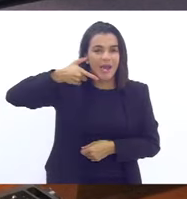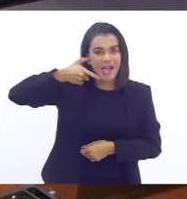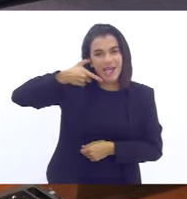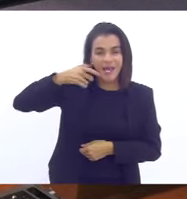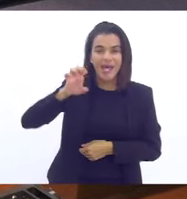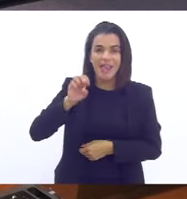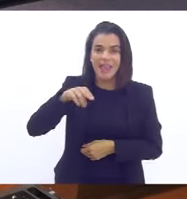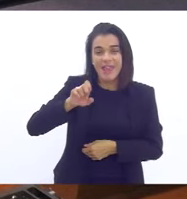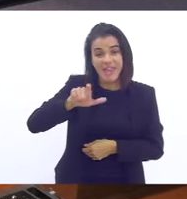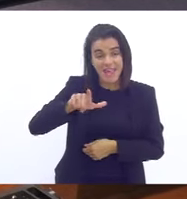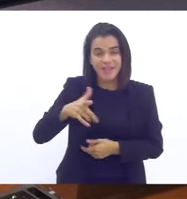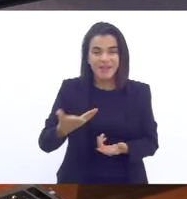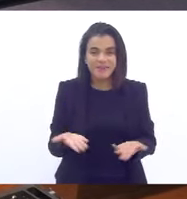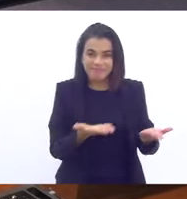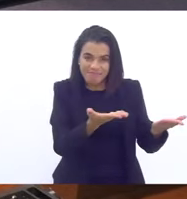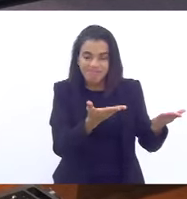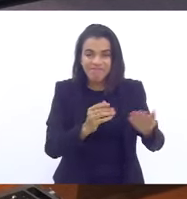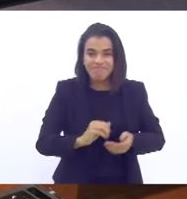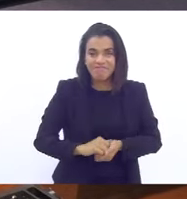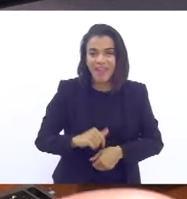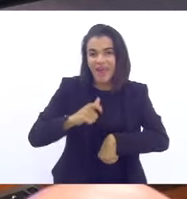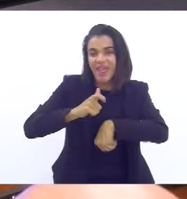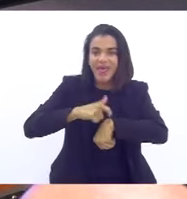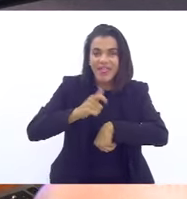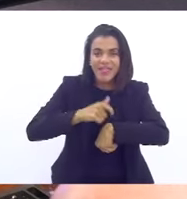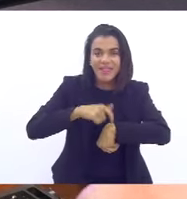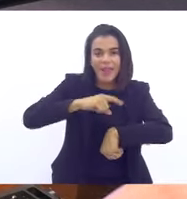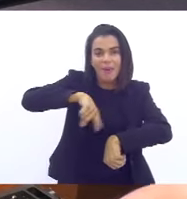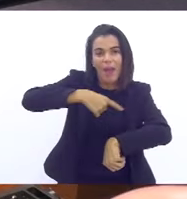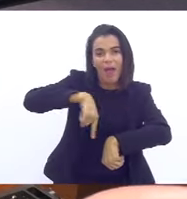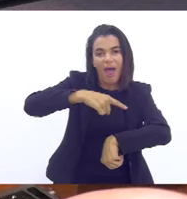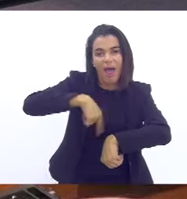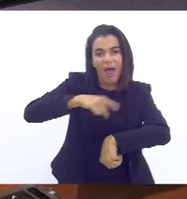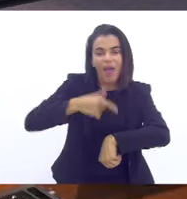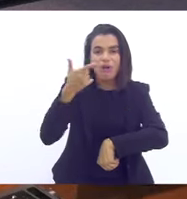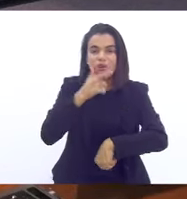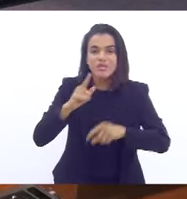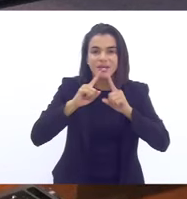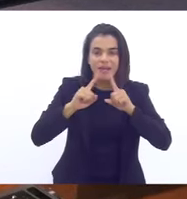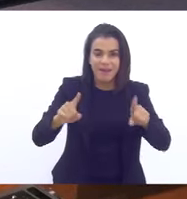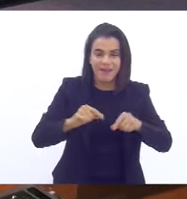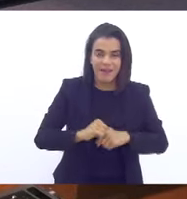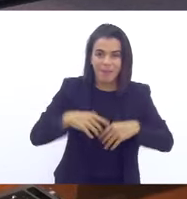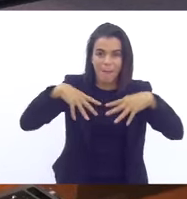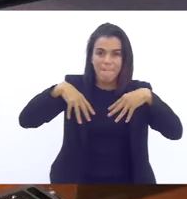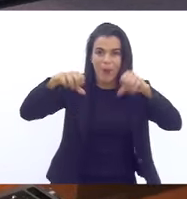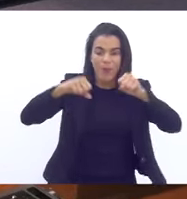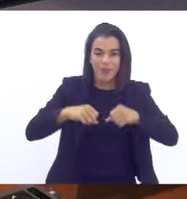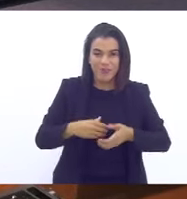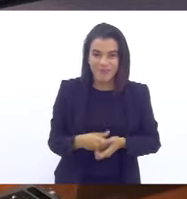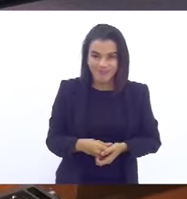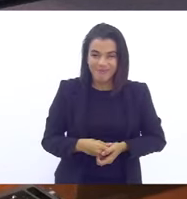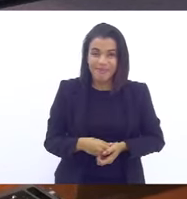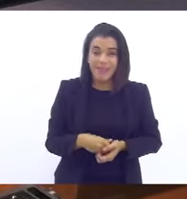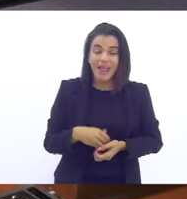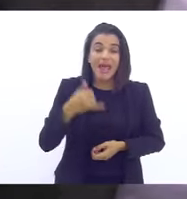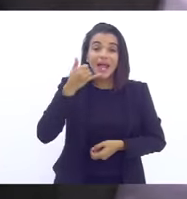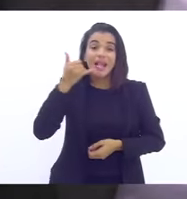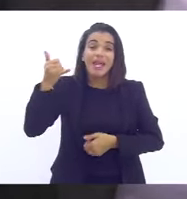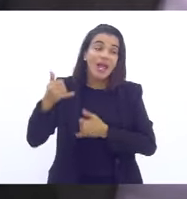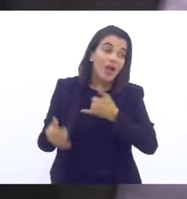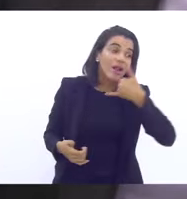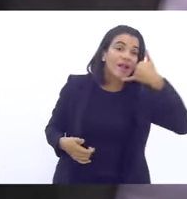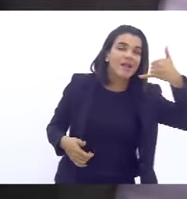aí. Quanto tempo você vai levar para registrar sua reclamação, sua falta de energia? Desliga e liga para o